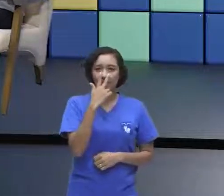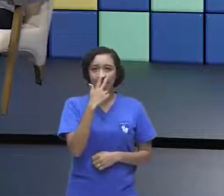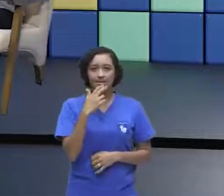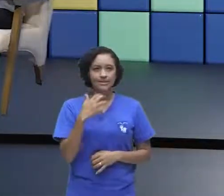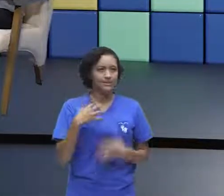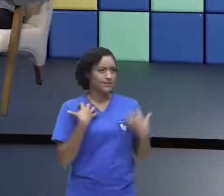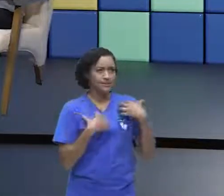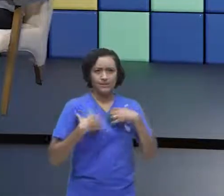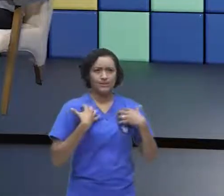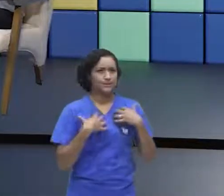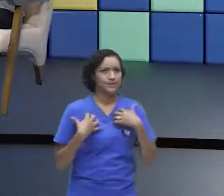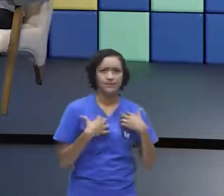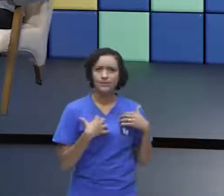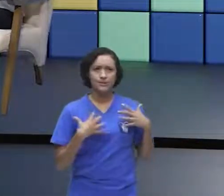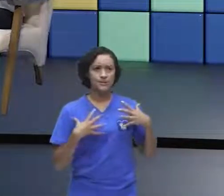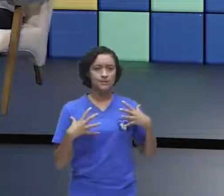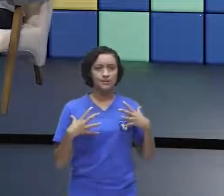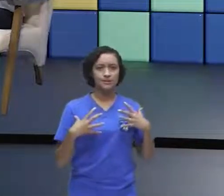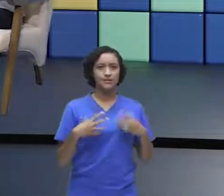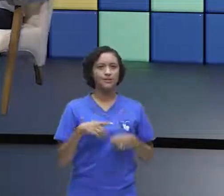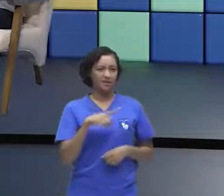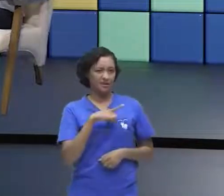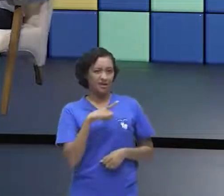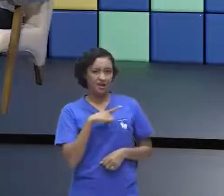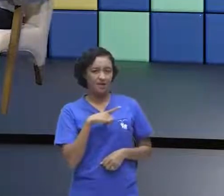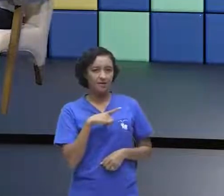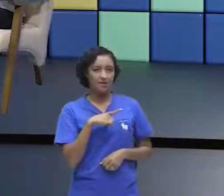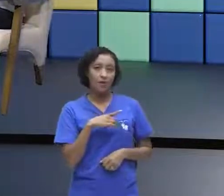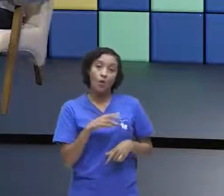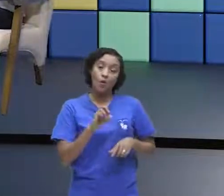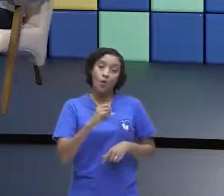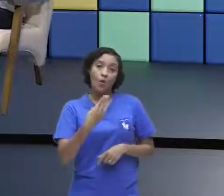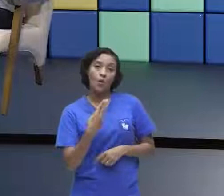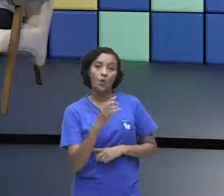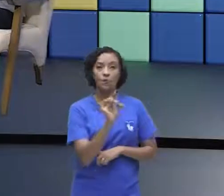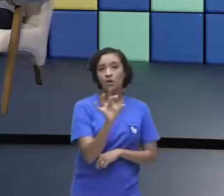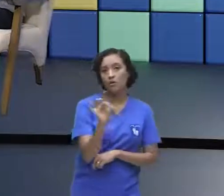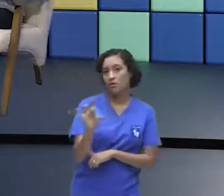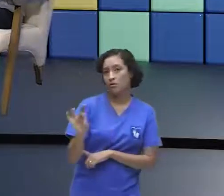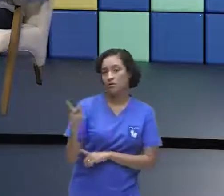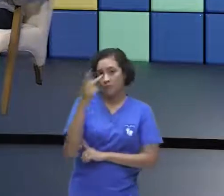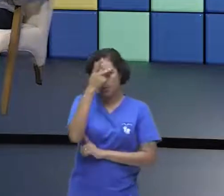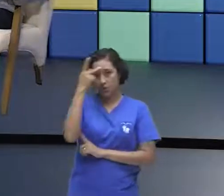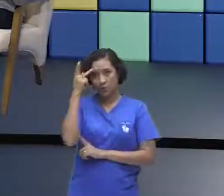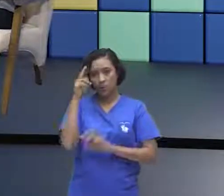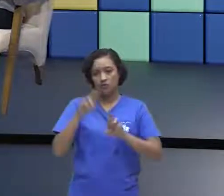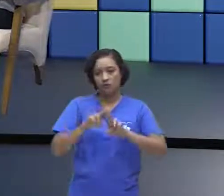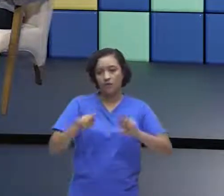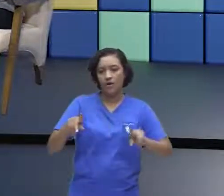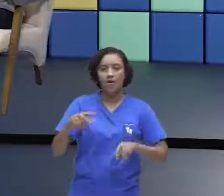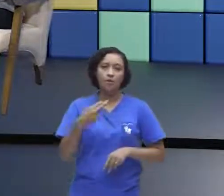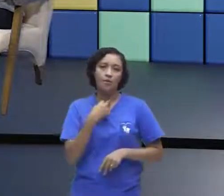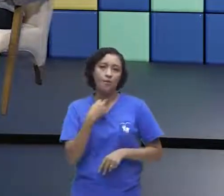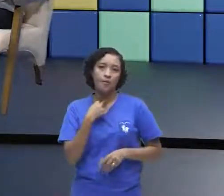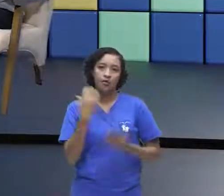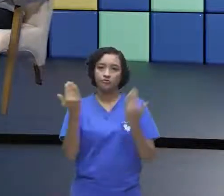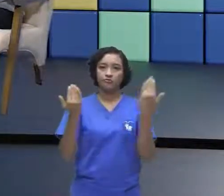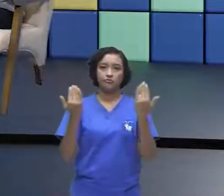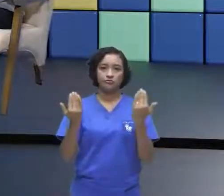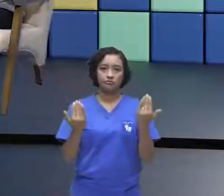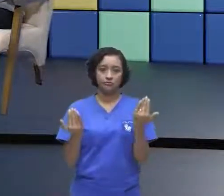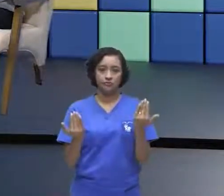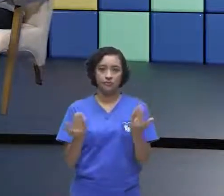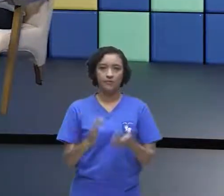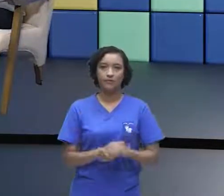outra? Ou não? Isso nunca será um parâmetro. Cada um reage de um jeito e não tem como comparar. Assim, tem pessoas que são